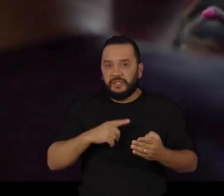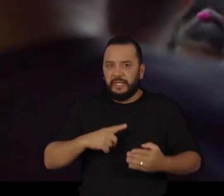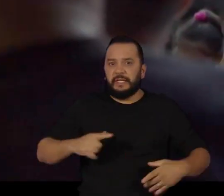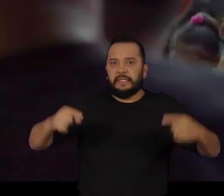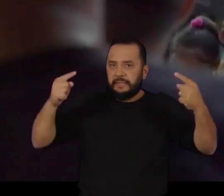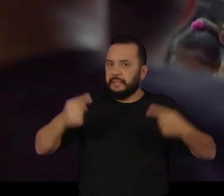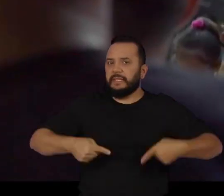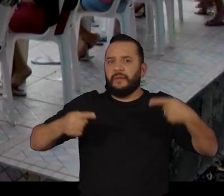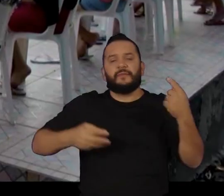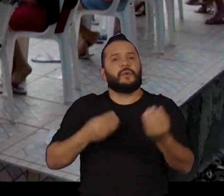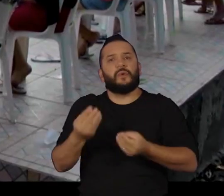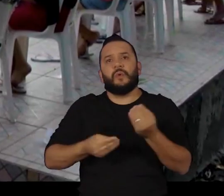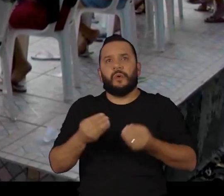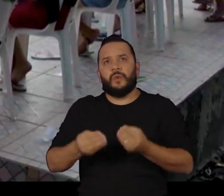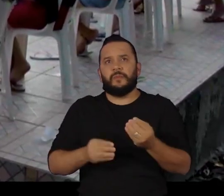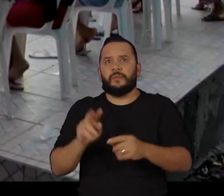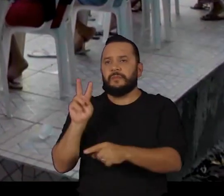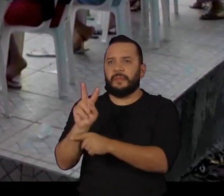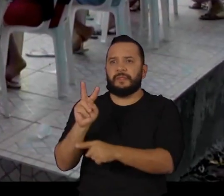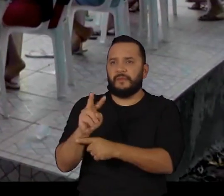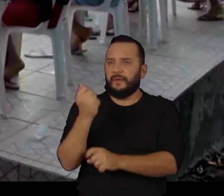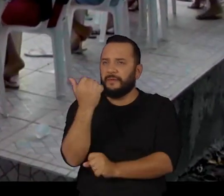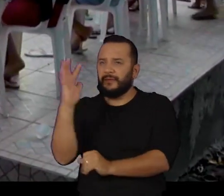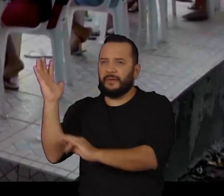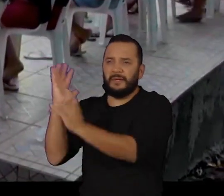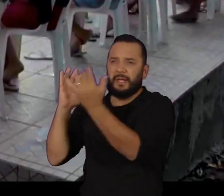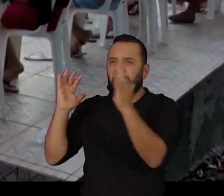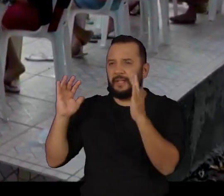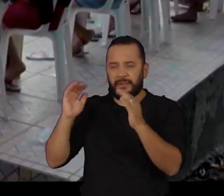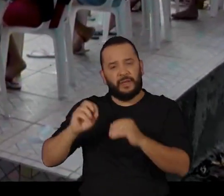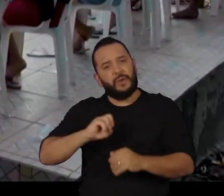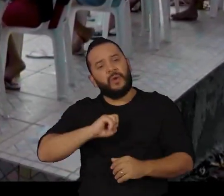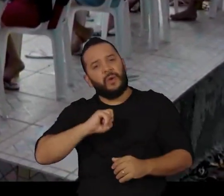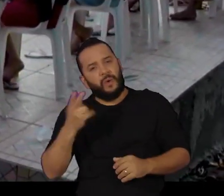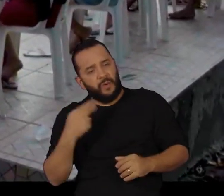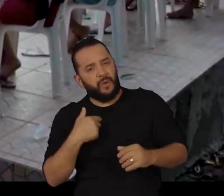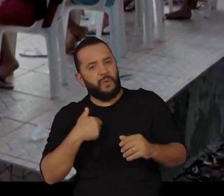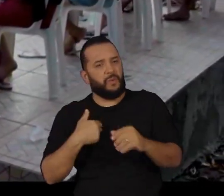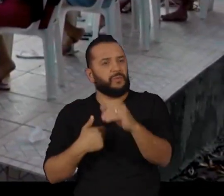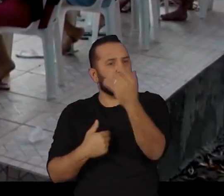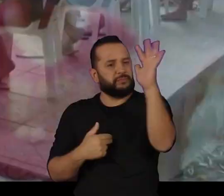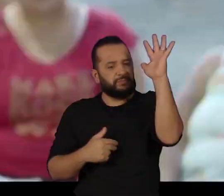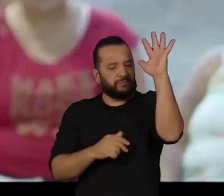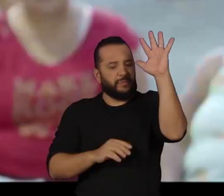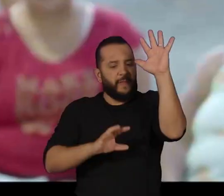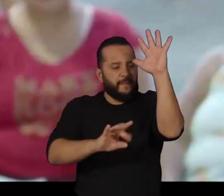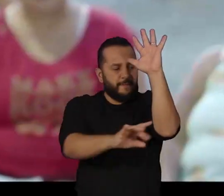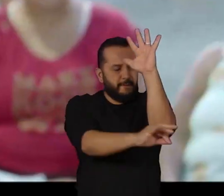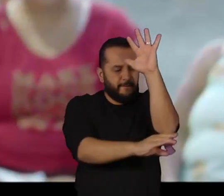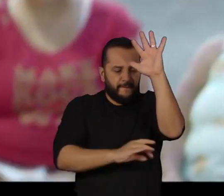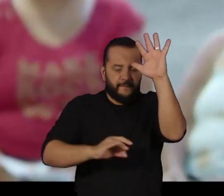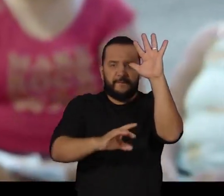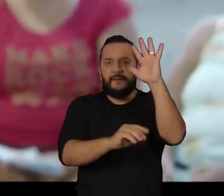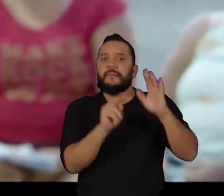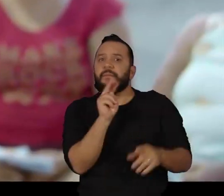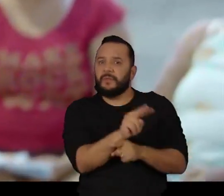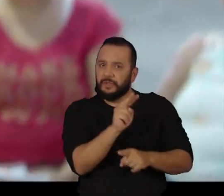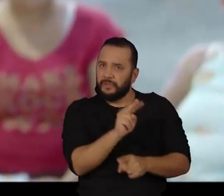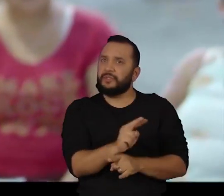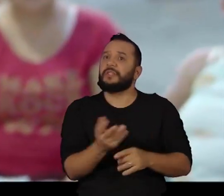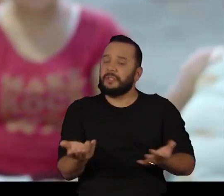preservação da floresta, seja a floresta de terra firme, seja a floresta de manguezal, a participação